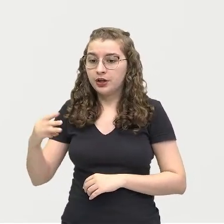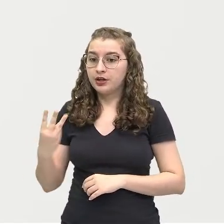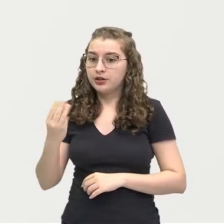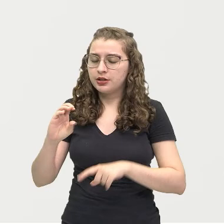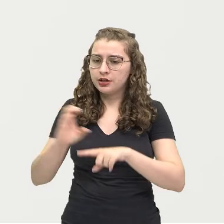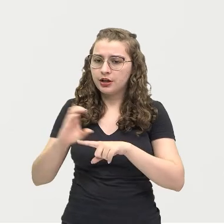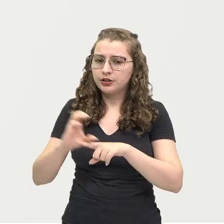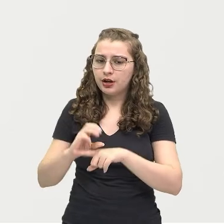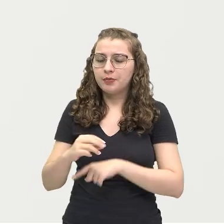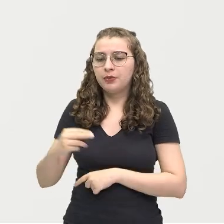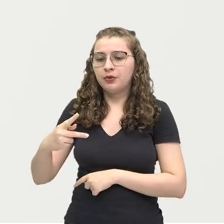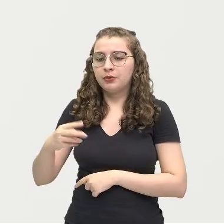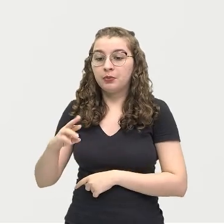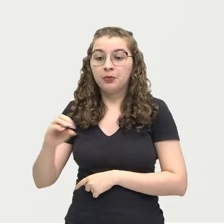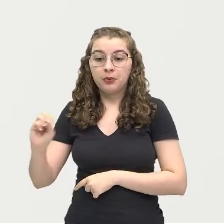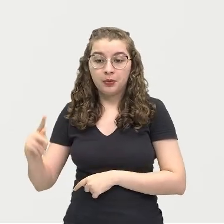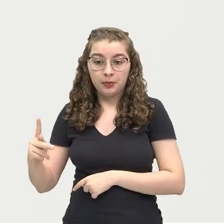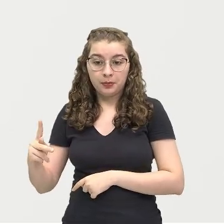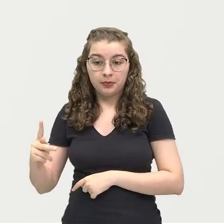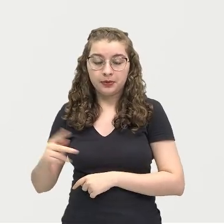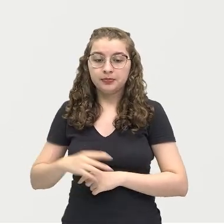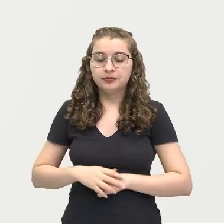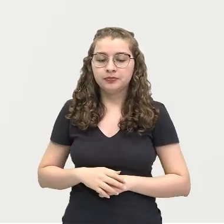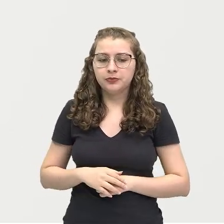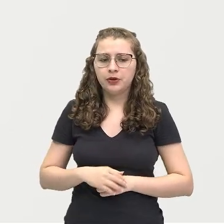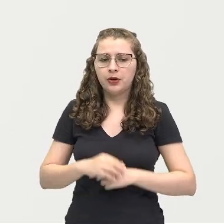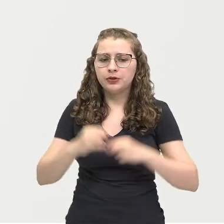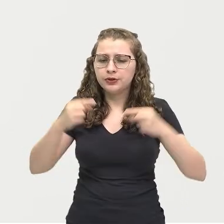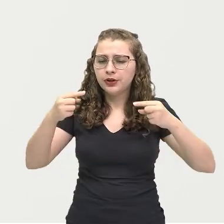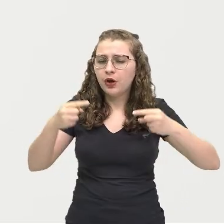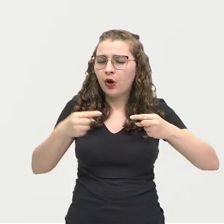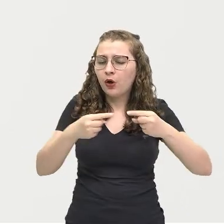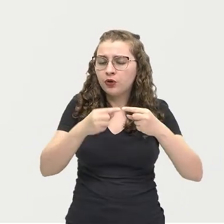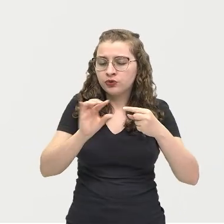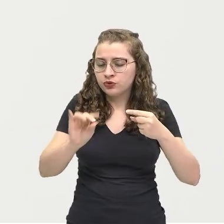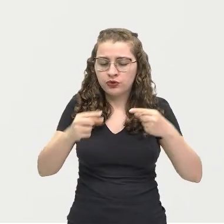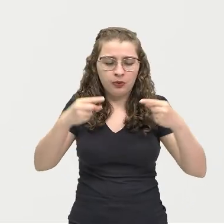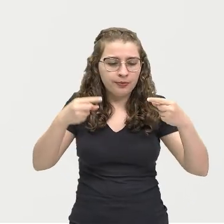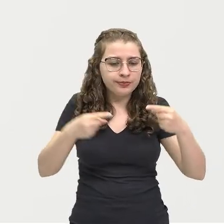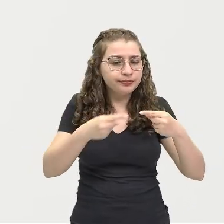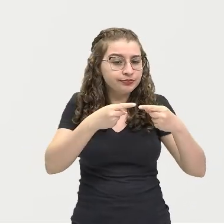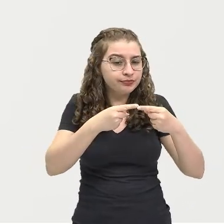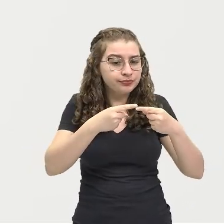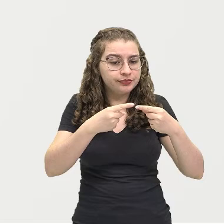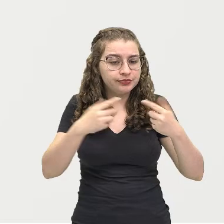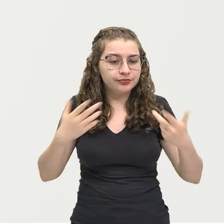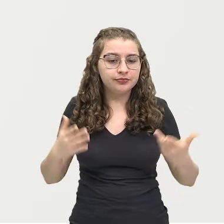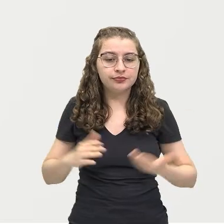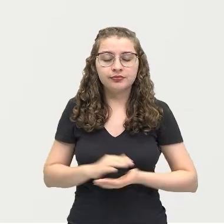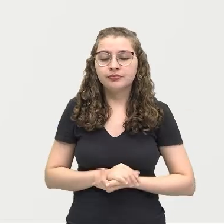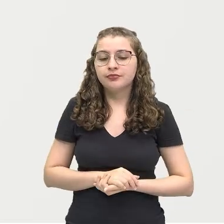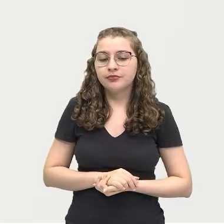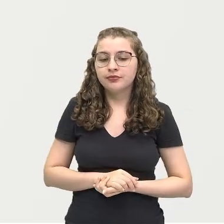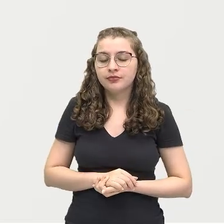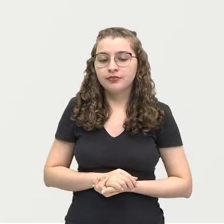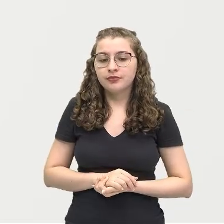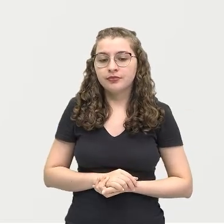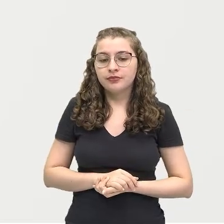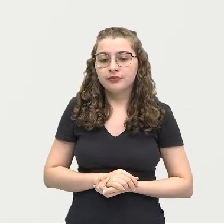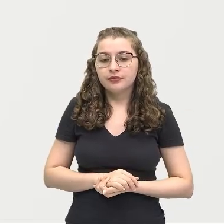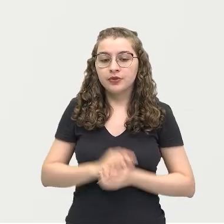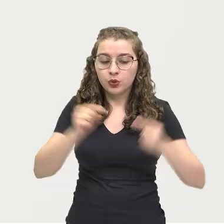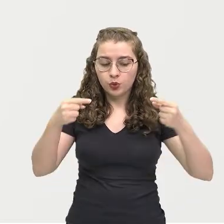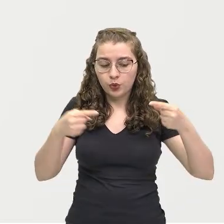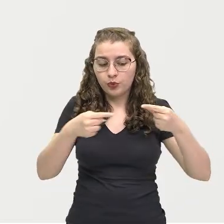Só tem ligação simples. A gente está analisando isso aqui, ó, para saber se tem ligação simples, dupla ou tripla.